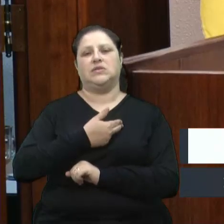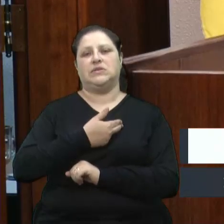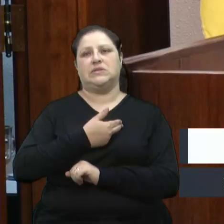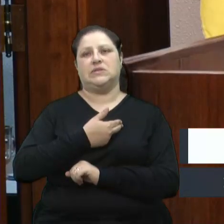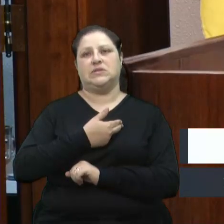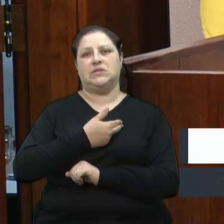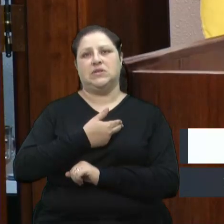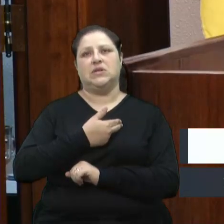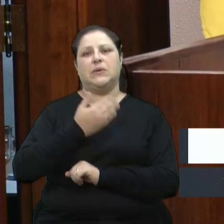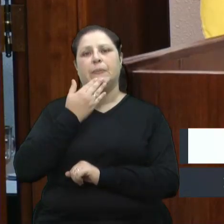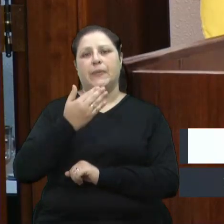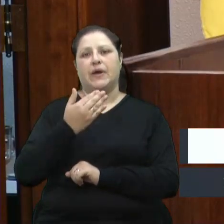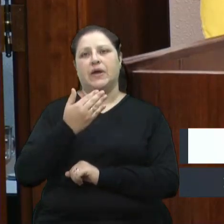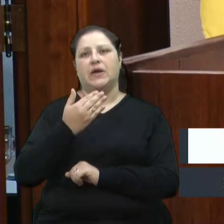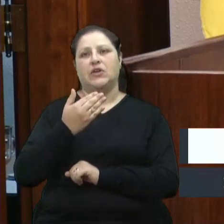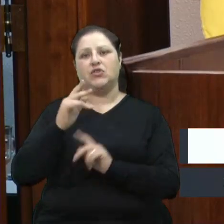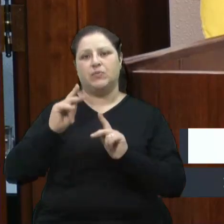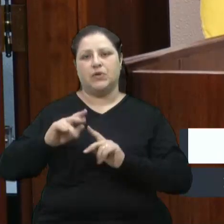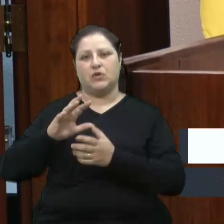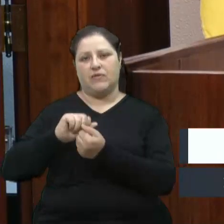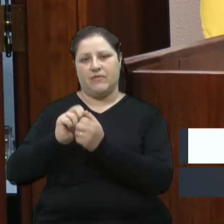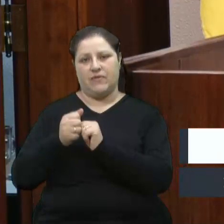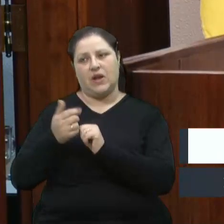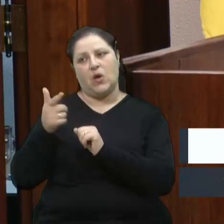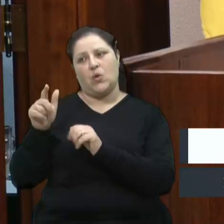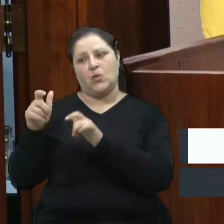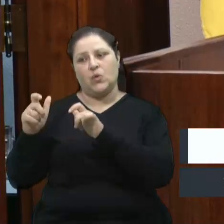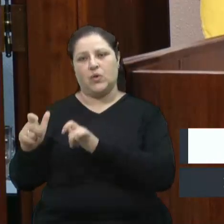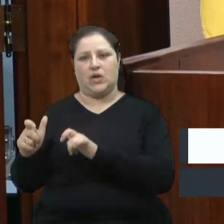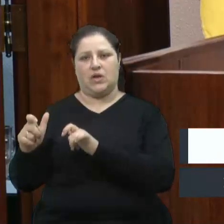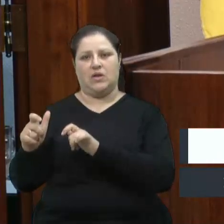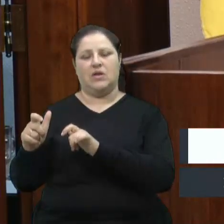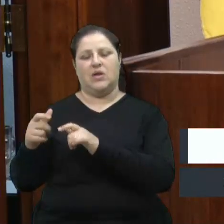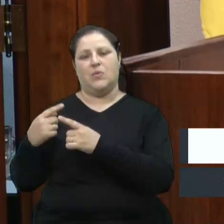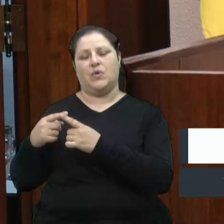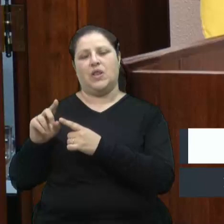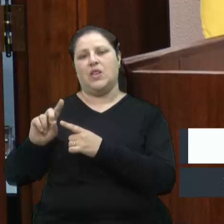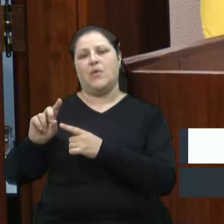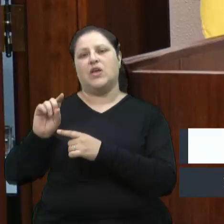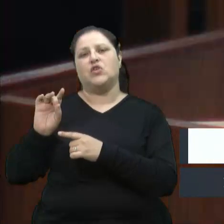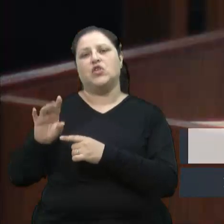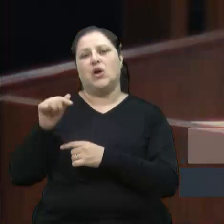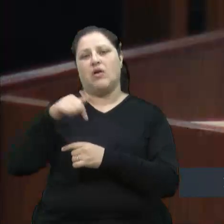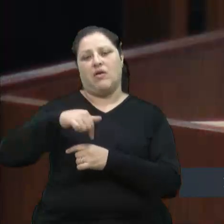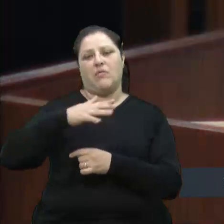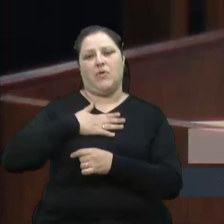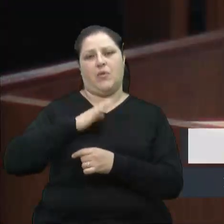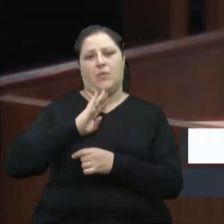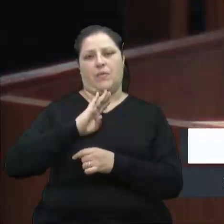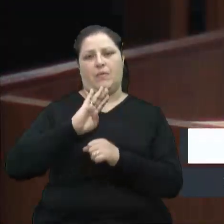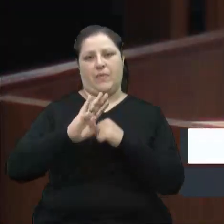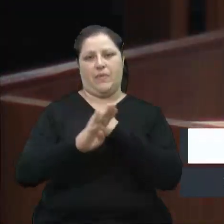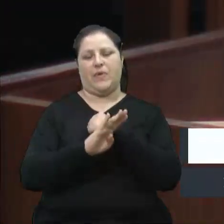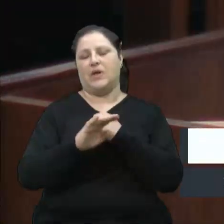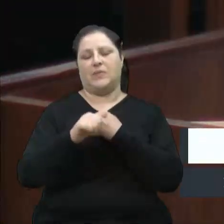mais feirantes de outros locais também, não só do Desvio Risso, porque o pessoal